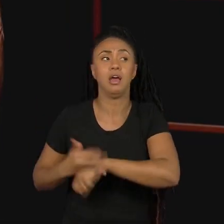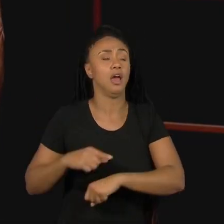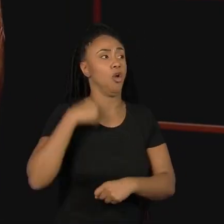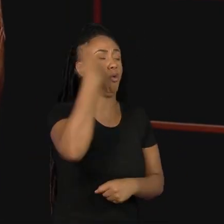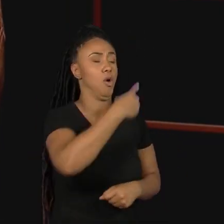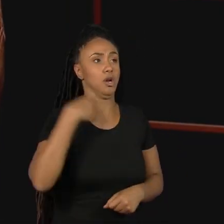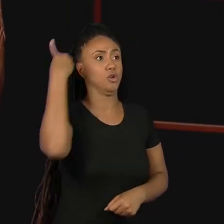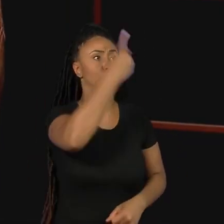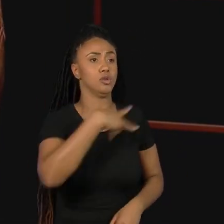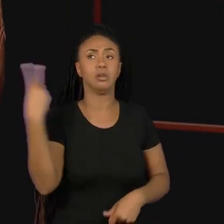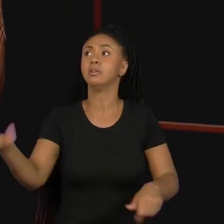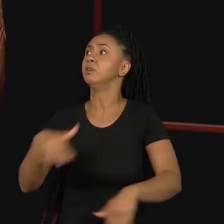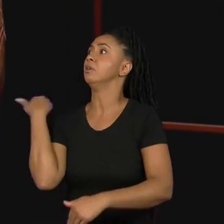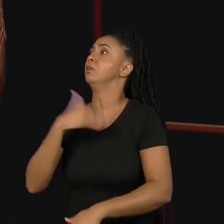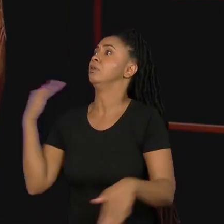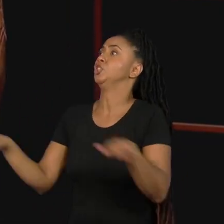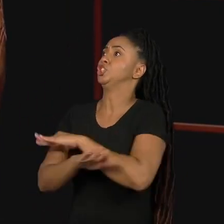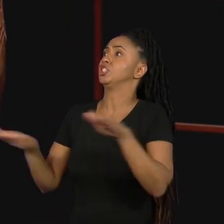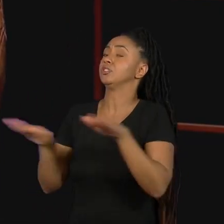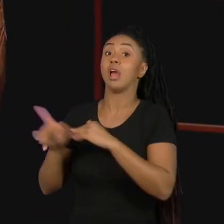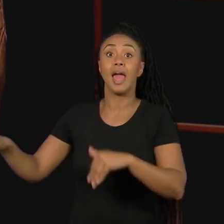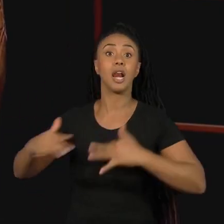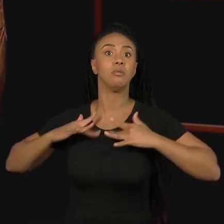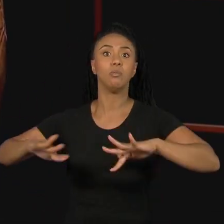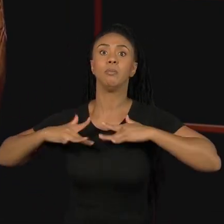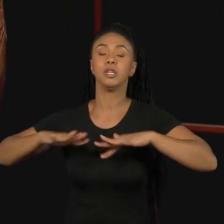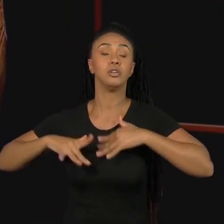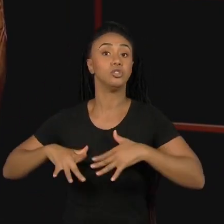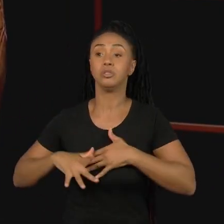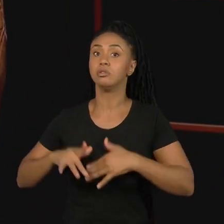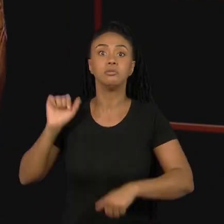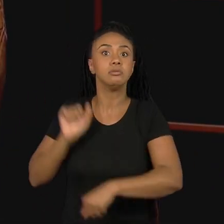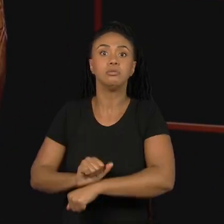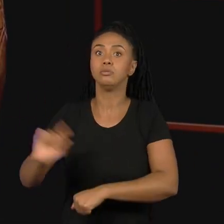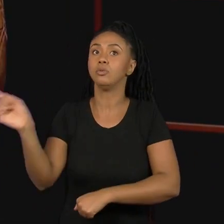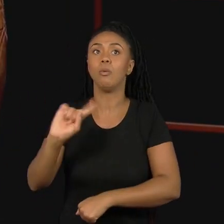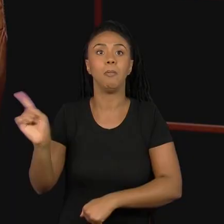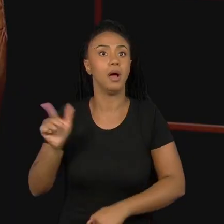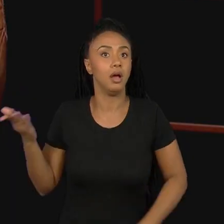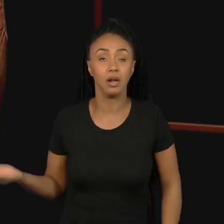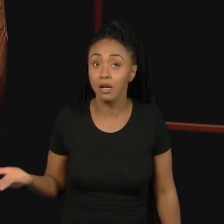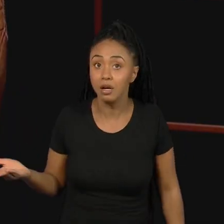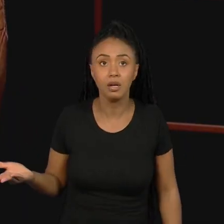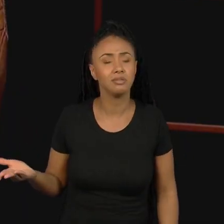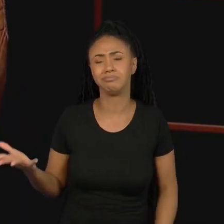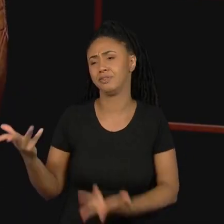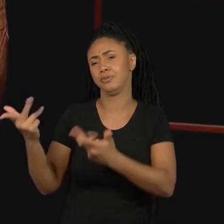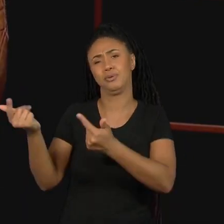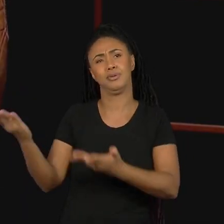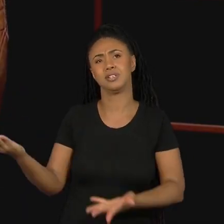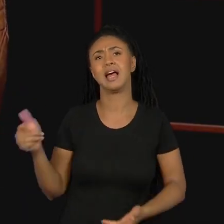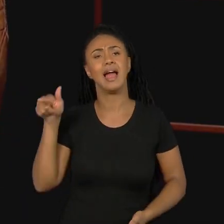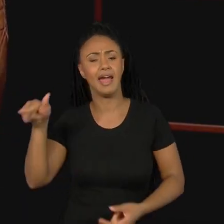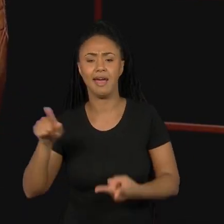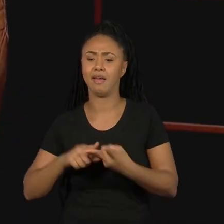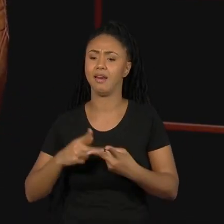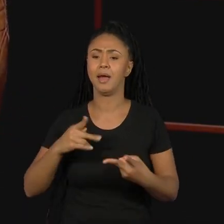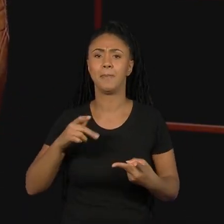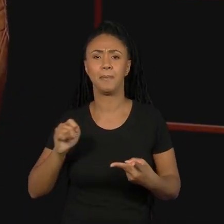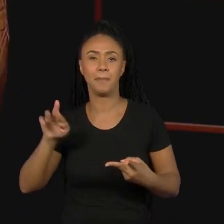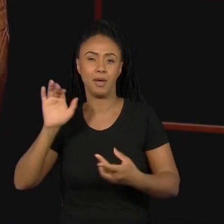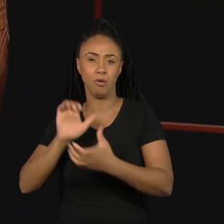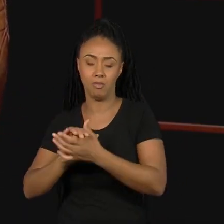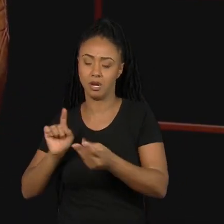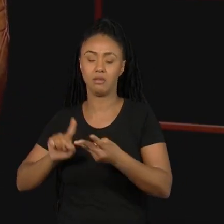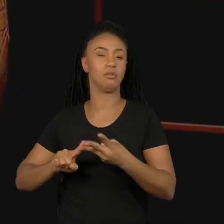continua. Ela tem uma energia inacreditável e não para. E com essa alegria dela, maravilhosa. Ela, o Pepeu e o Pedro,